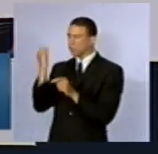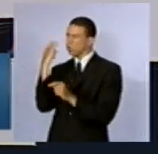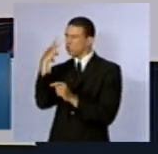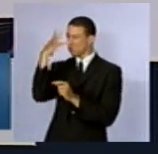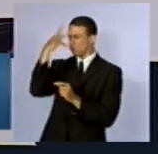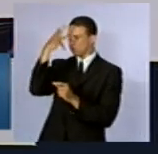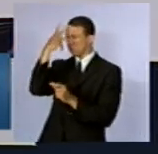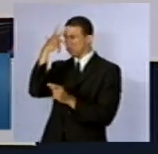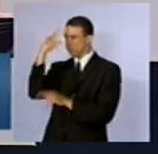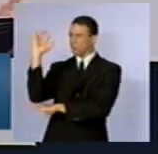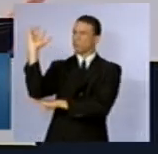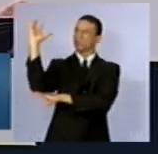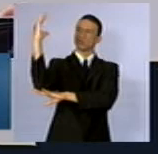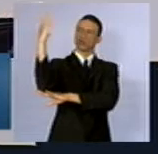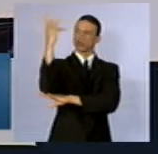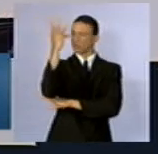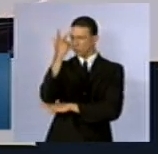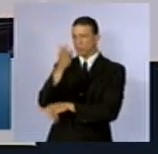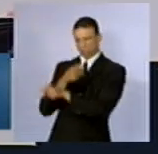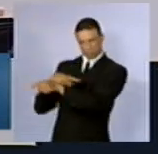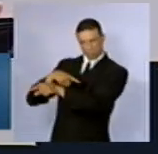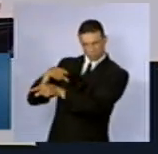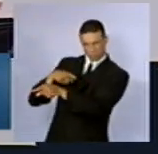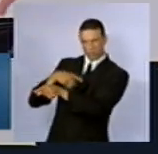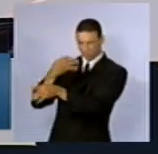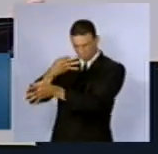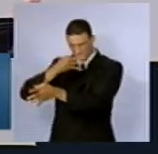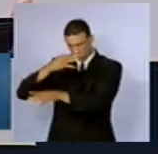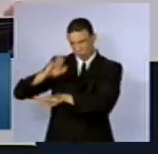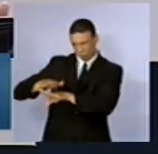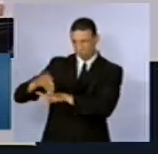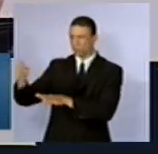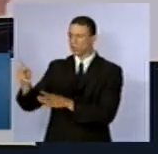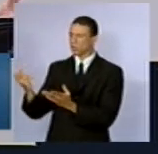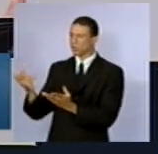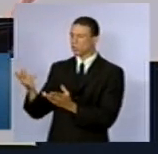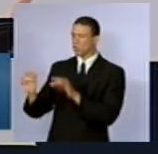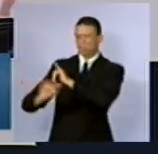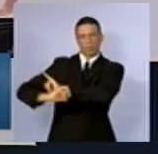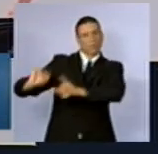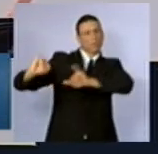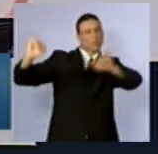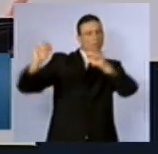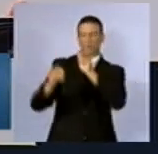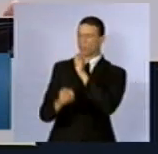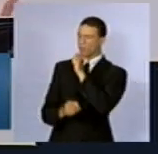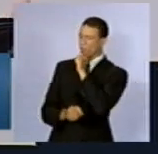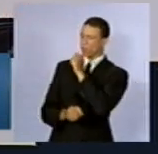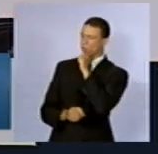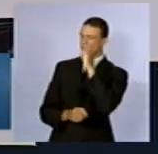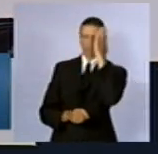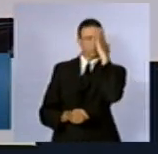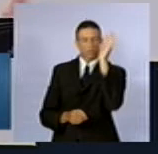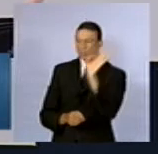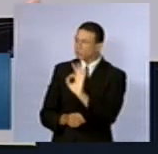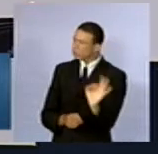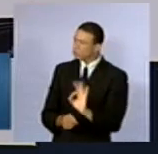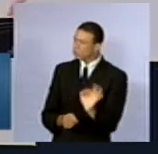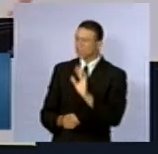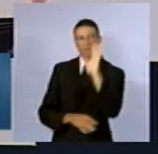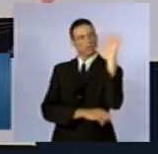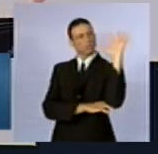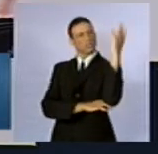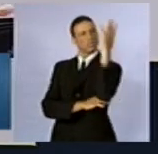paisagística, tem levado em consideração, porque a gente não vê notícias e vê situações que são